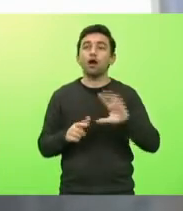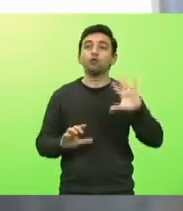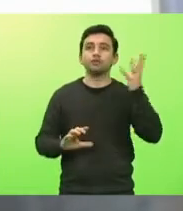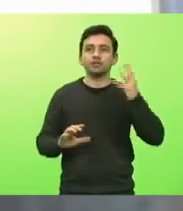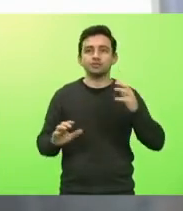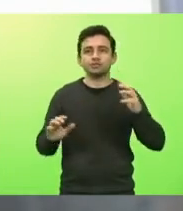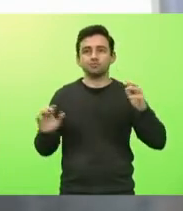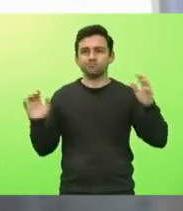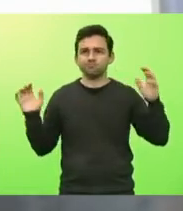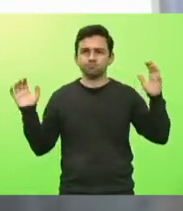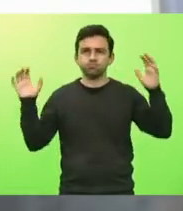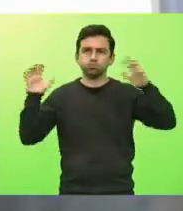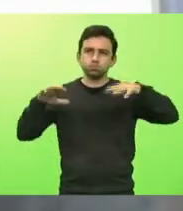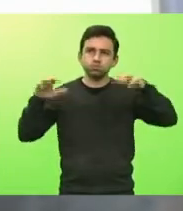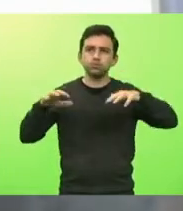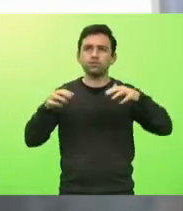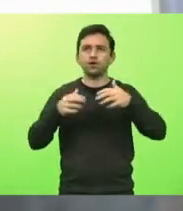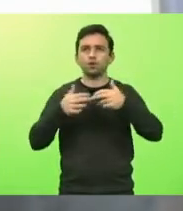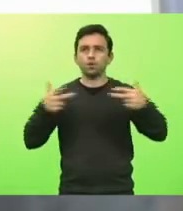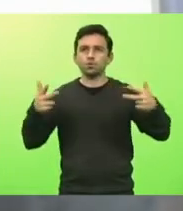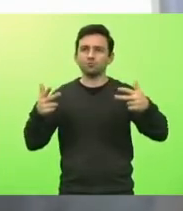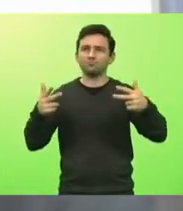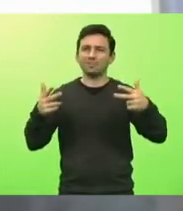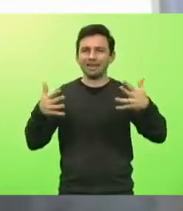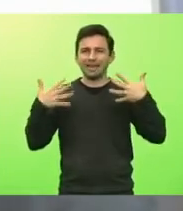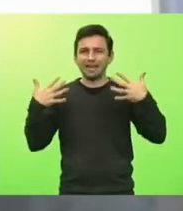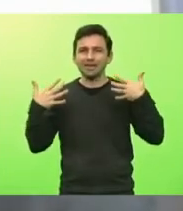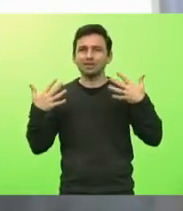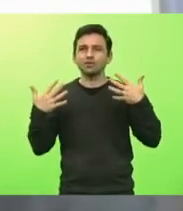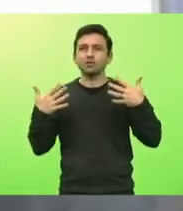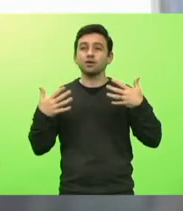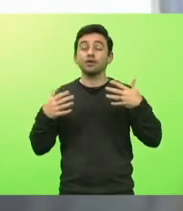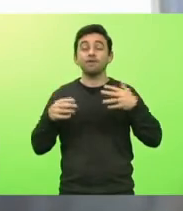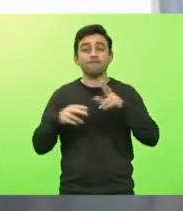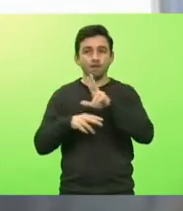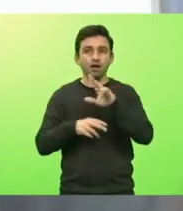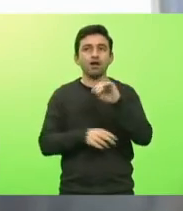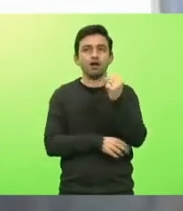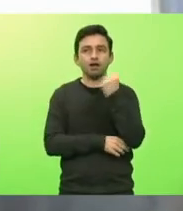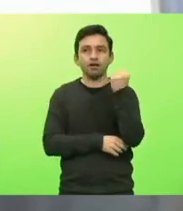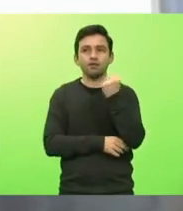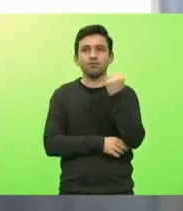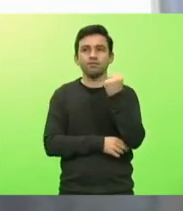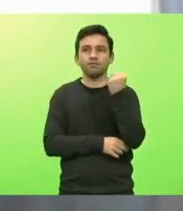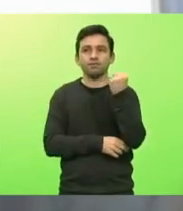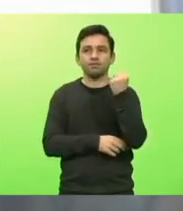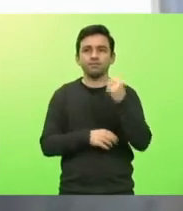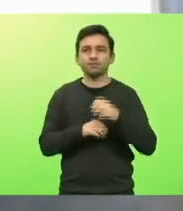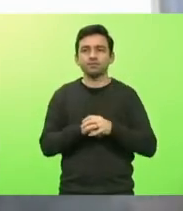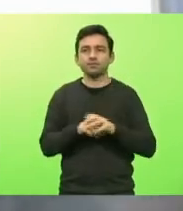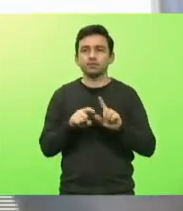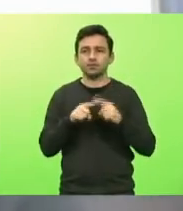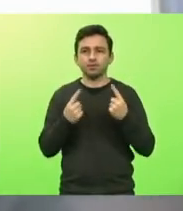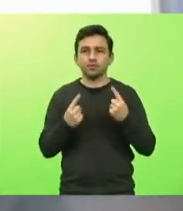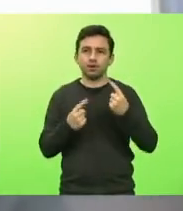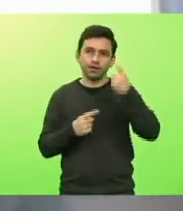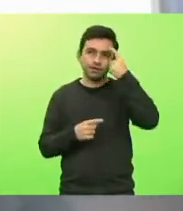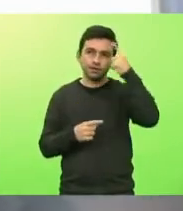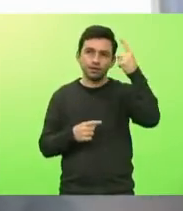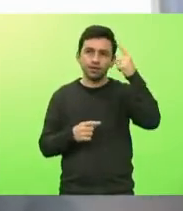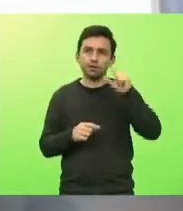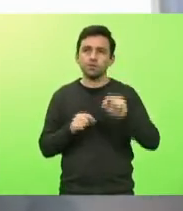catástrofes e, no mínimo, se agravam. A ideia, nesse